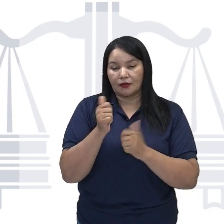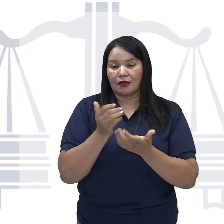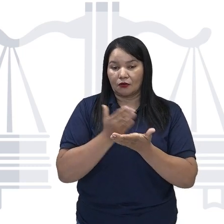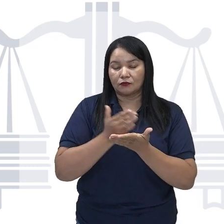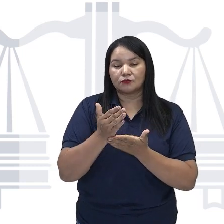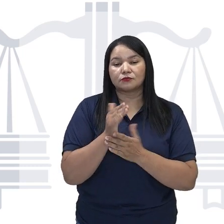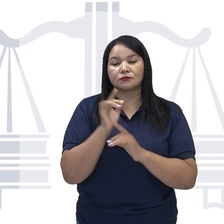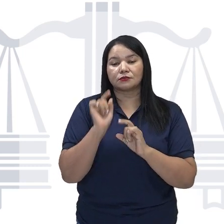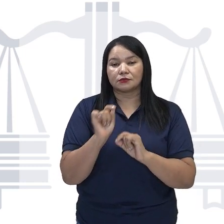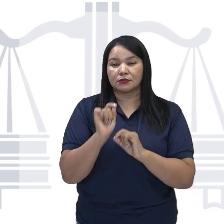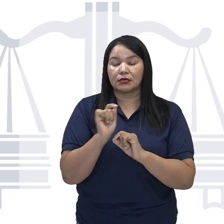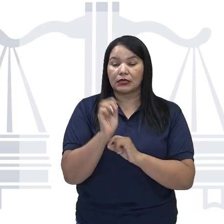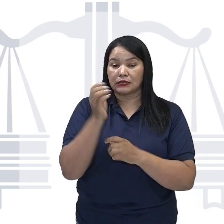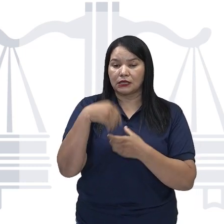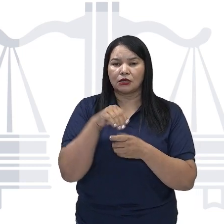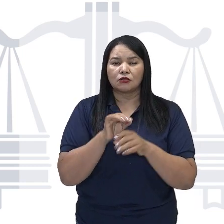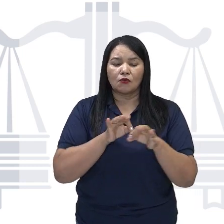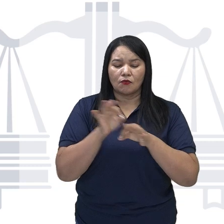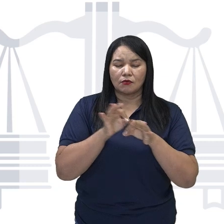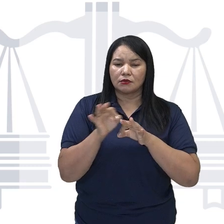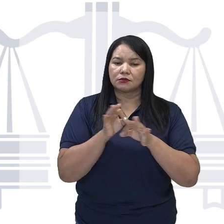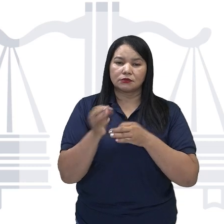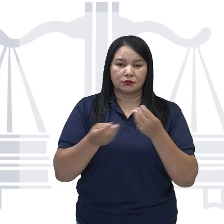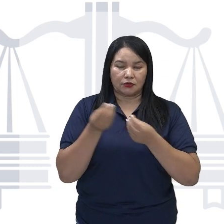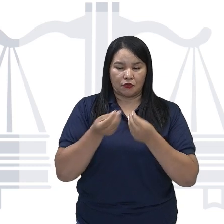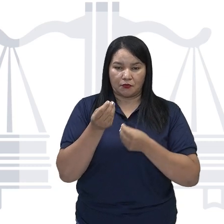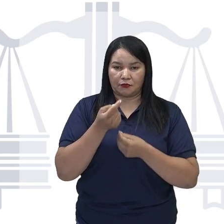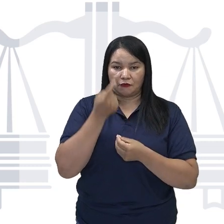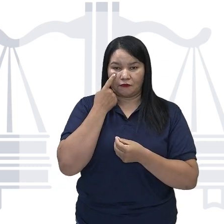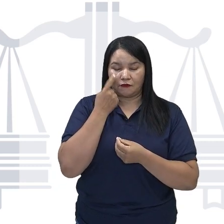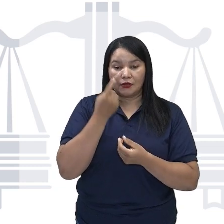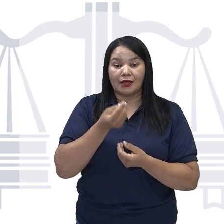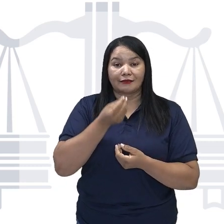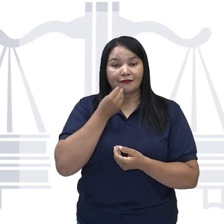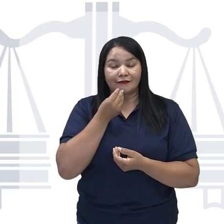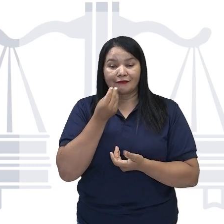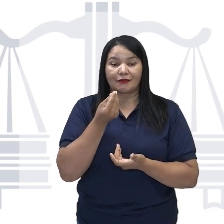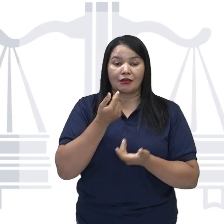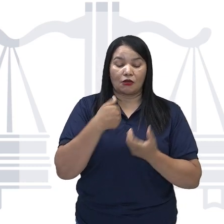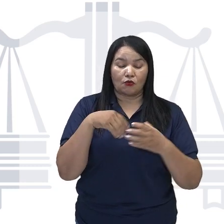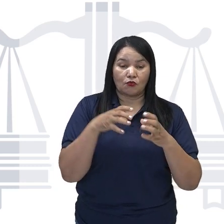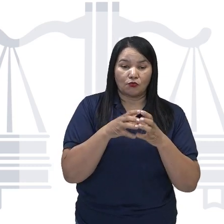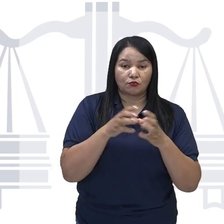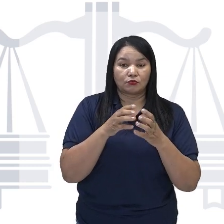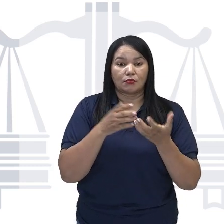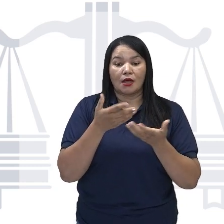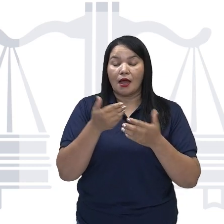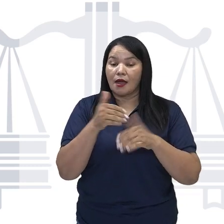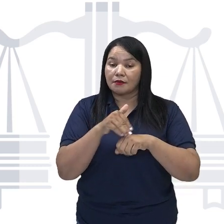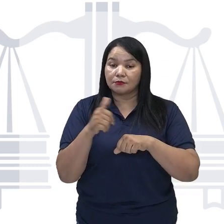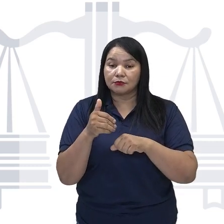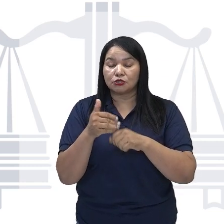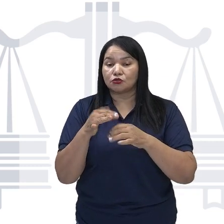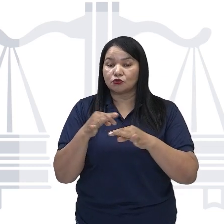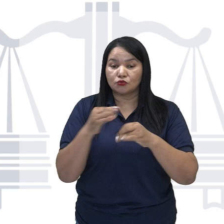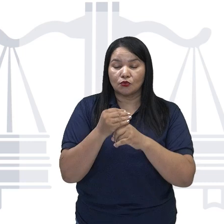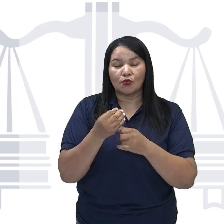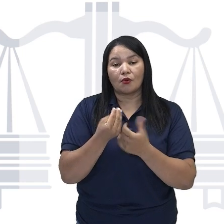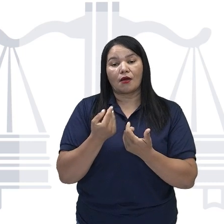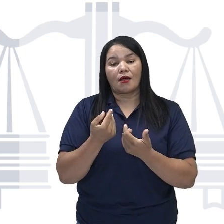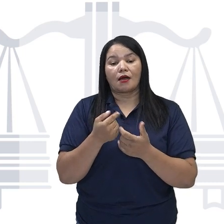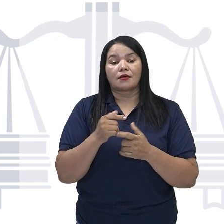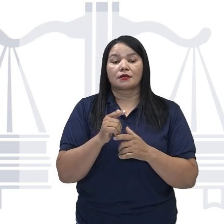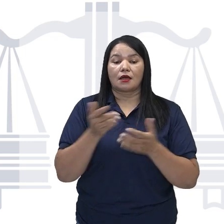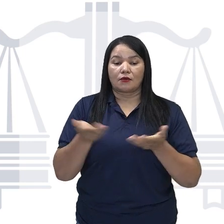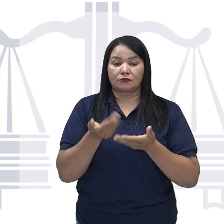fluxo dentro, justamente para tentar descobrir o que fazer com as turmas em solicitação, né? No próximo slide a gente